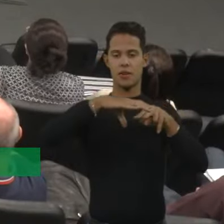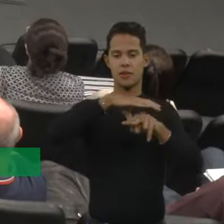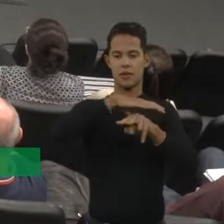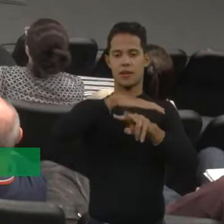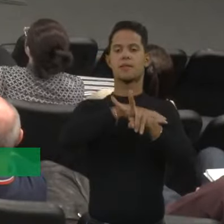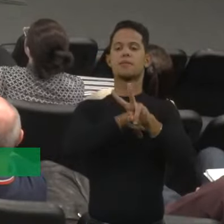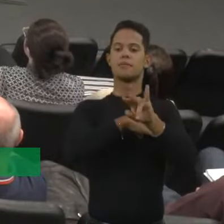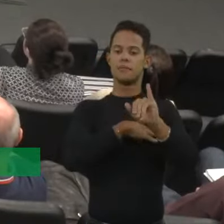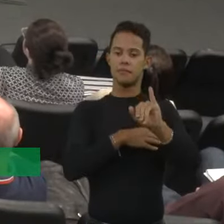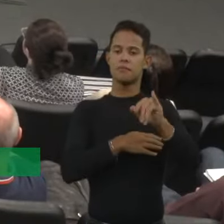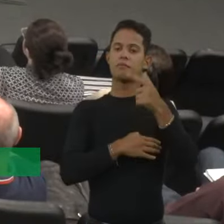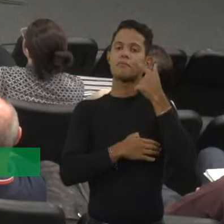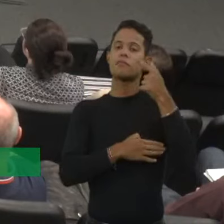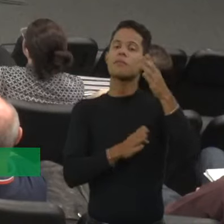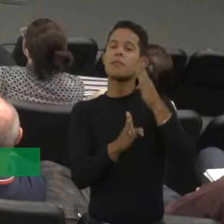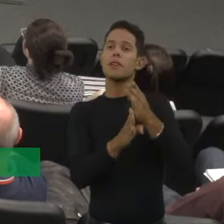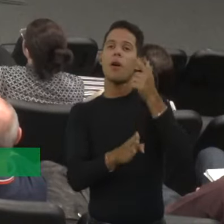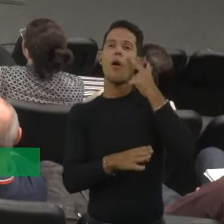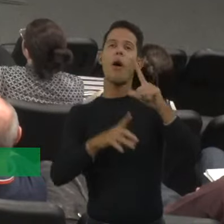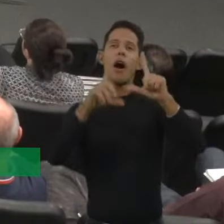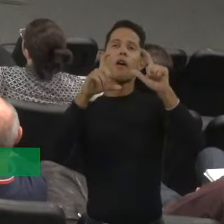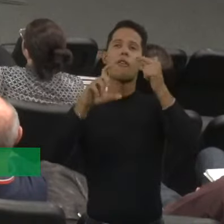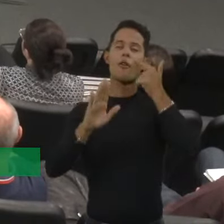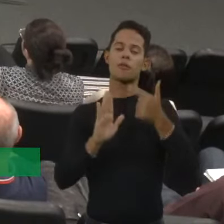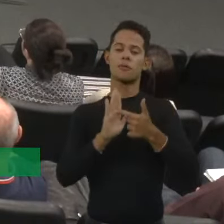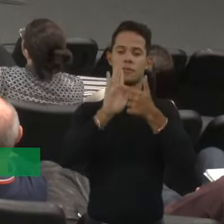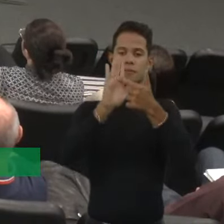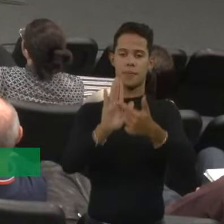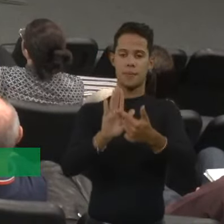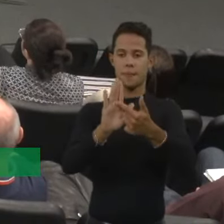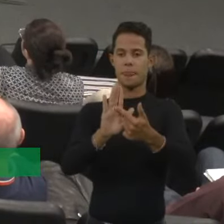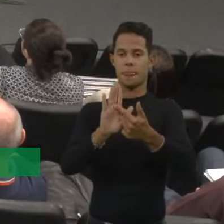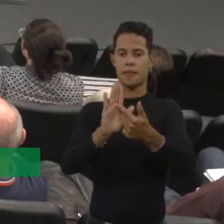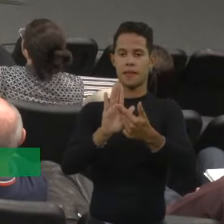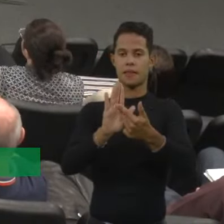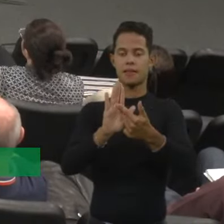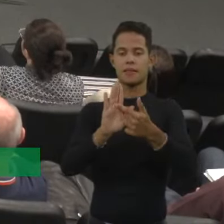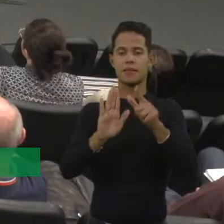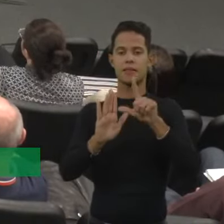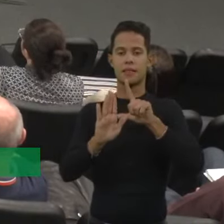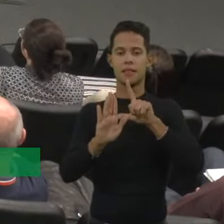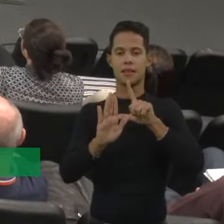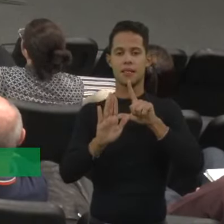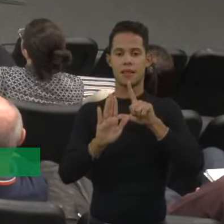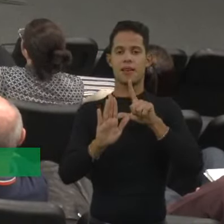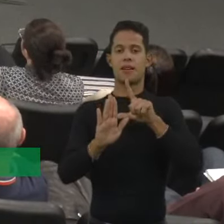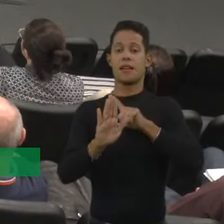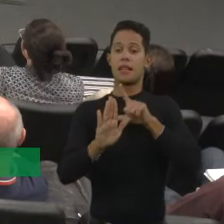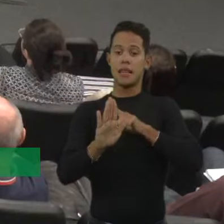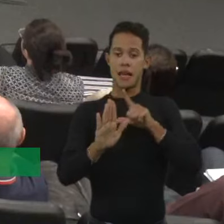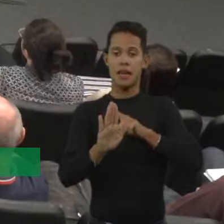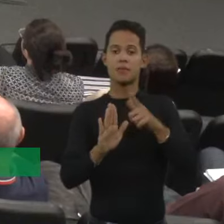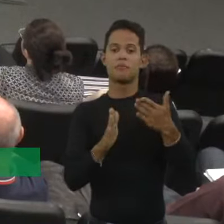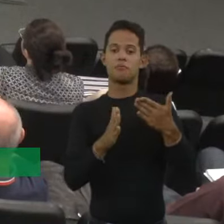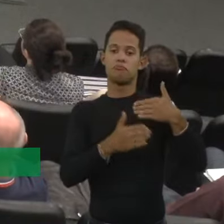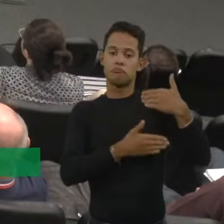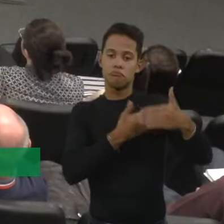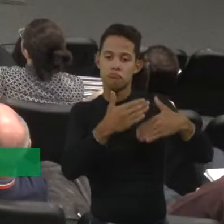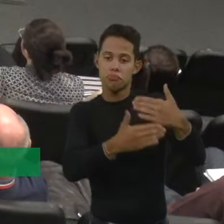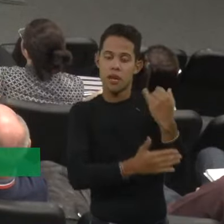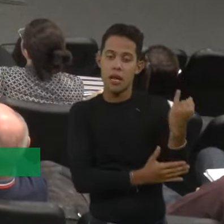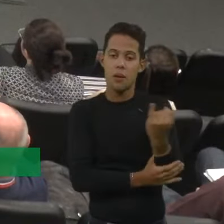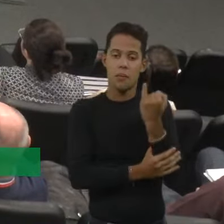pode ver nesta fotografia. Então, há um estreitamento importante desse forame, levando